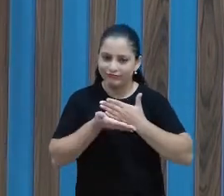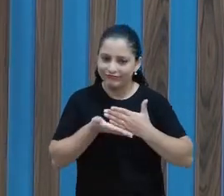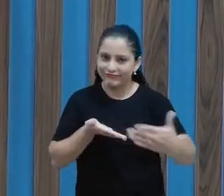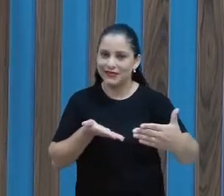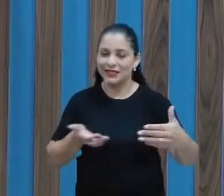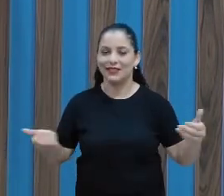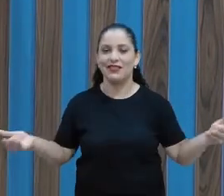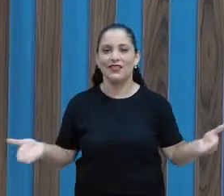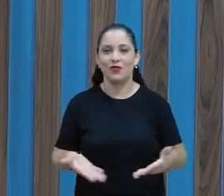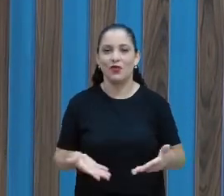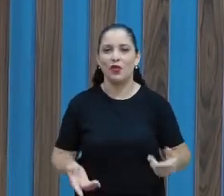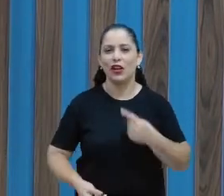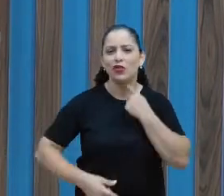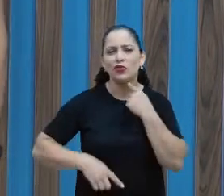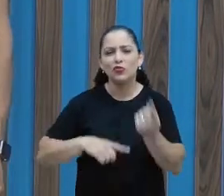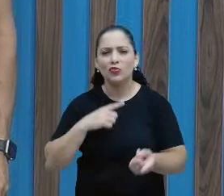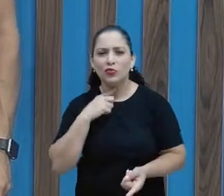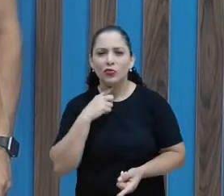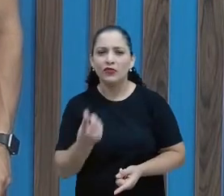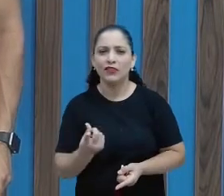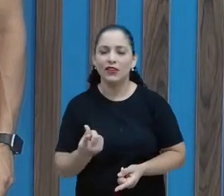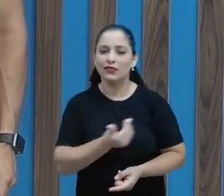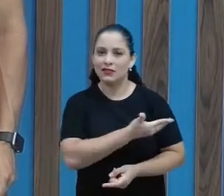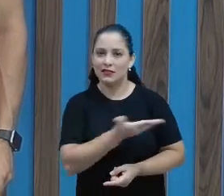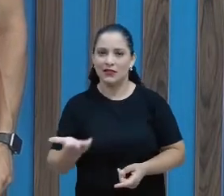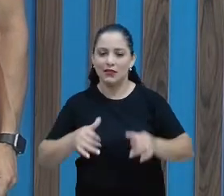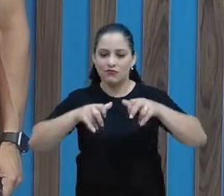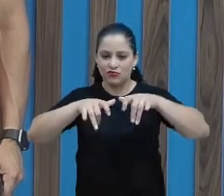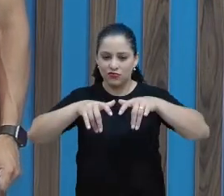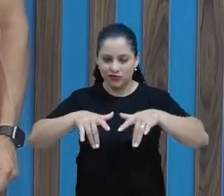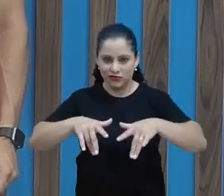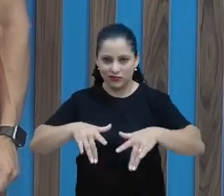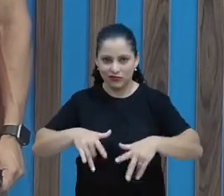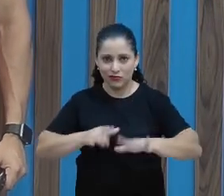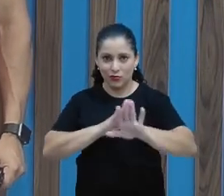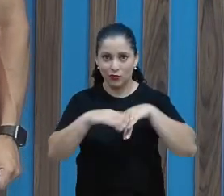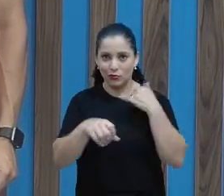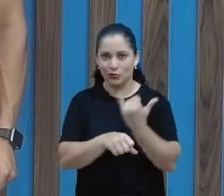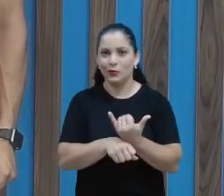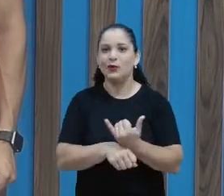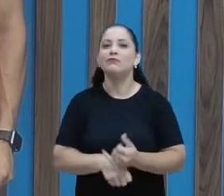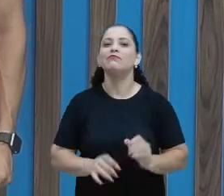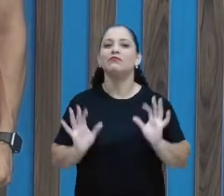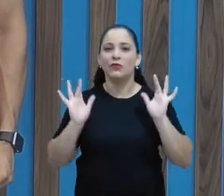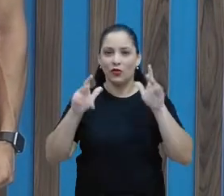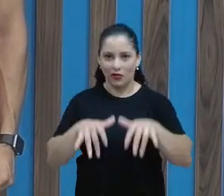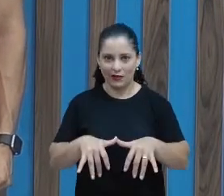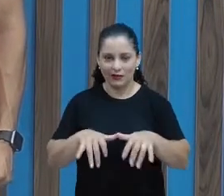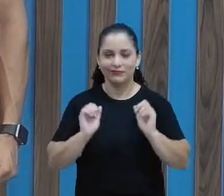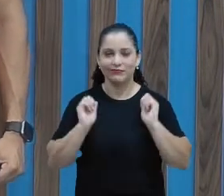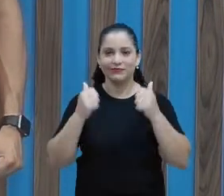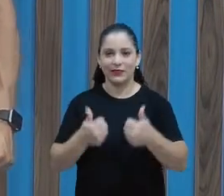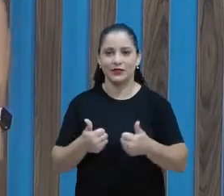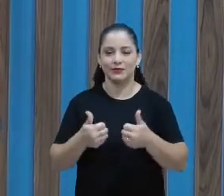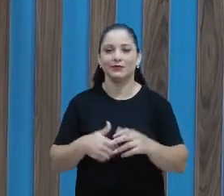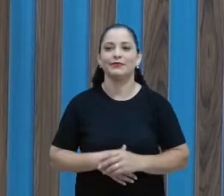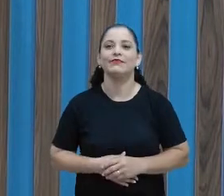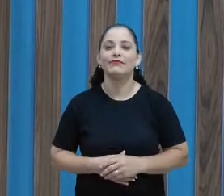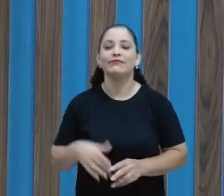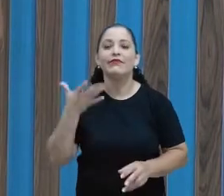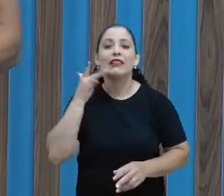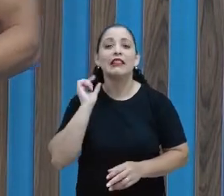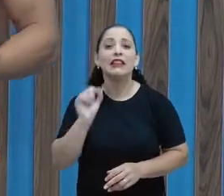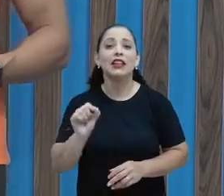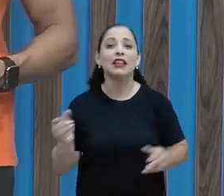aula. Qualquer dúvida tem lá para você comentar, certo? Lá no nosso canal do YouTube, tá bom? Quem